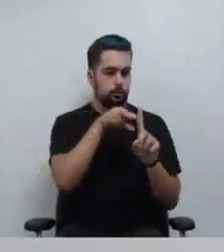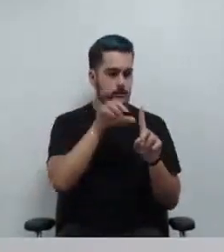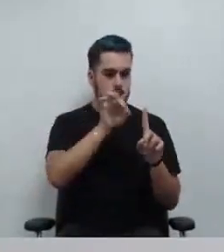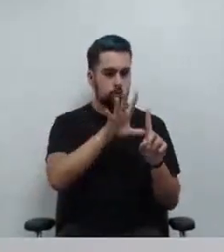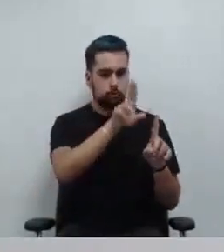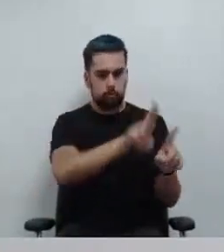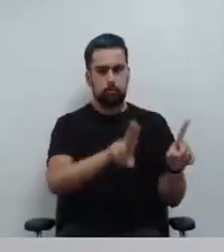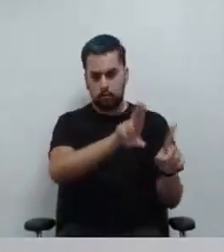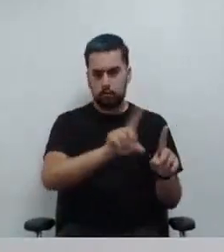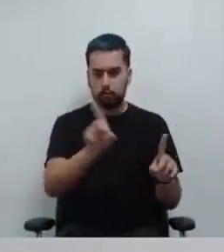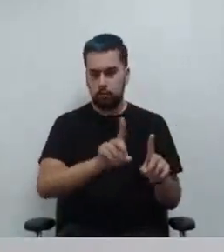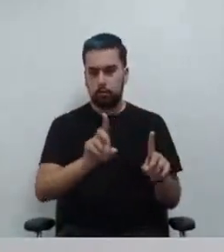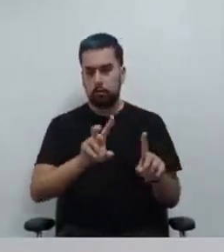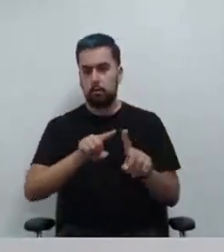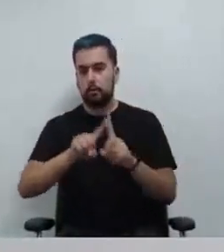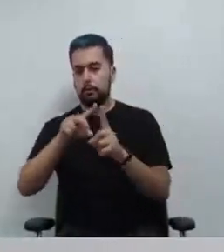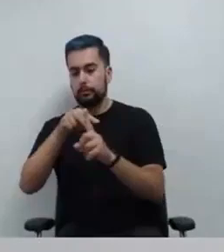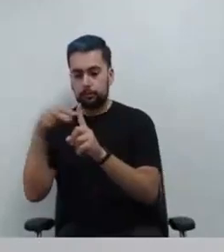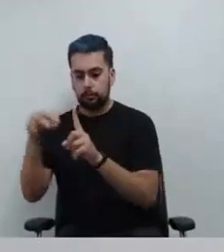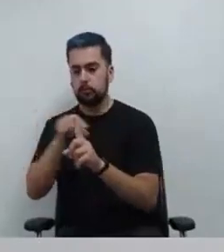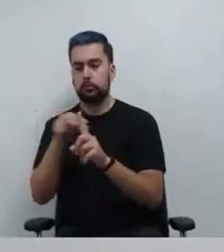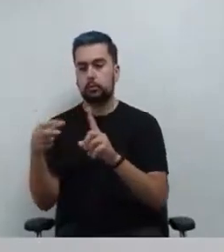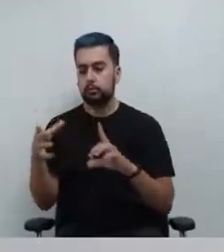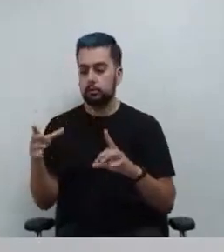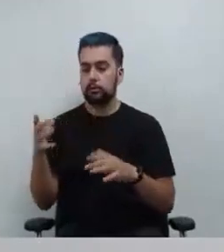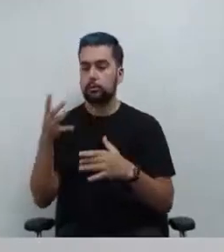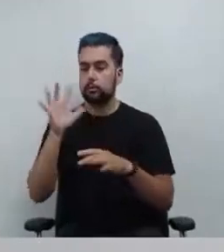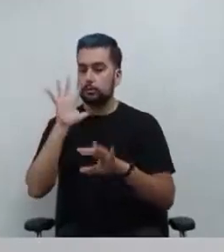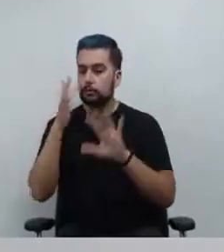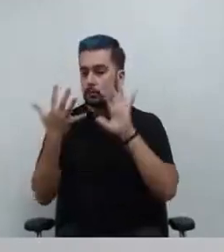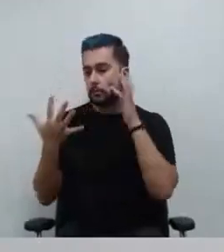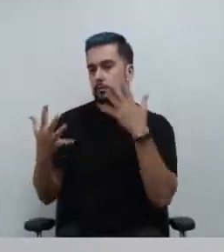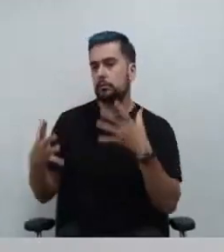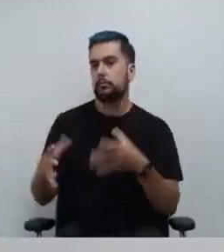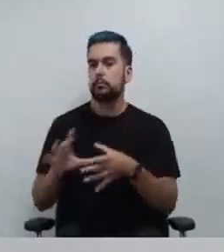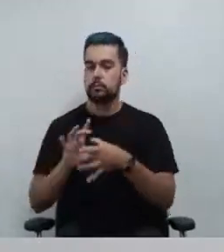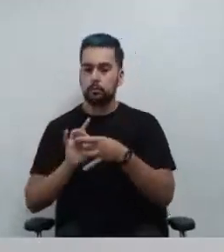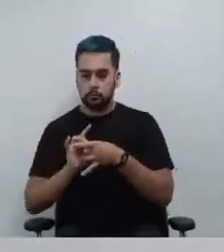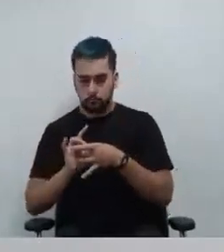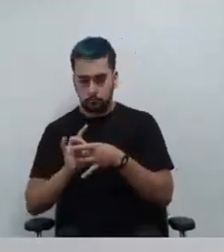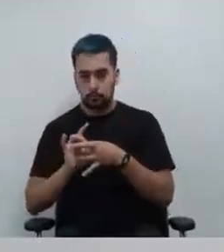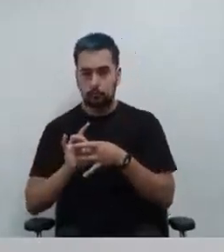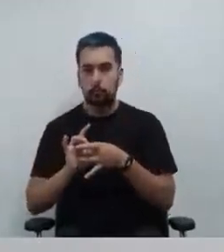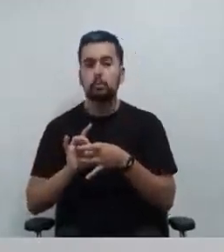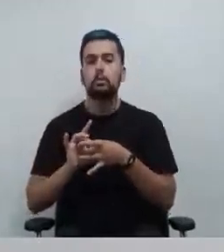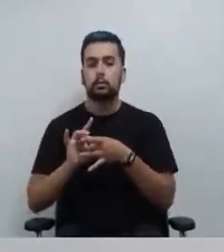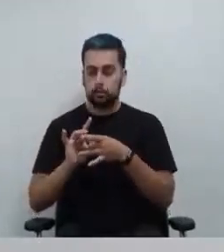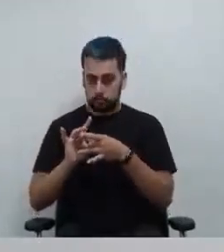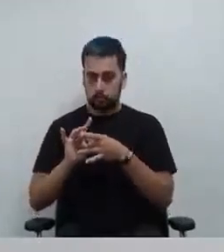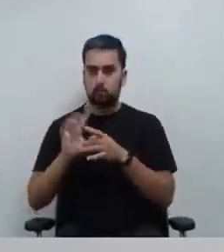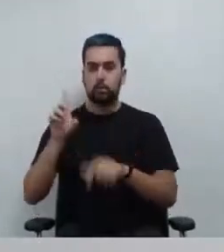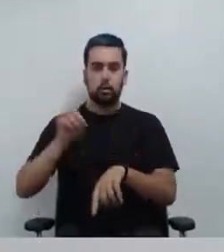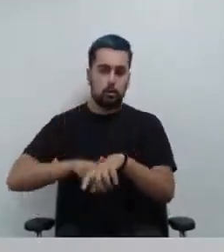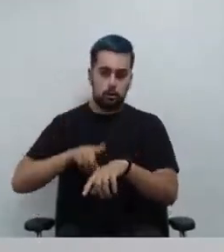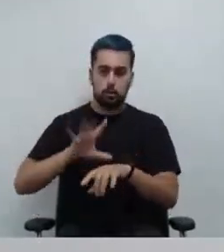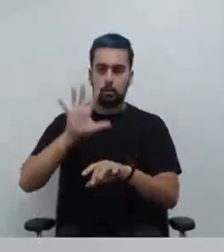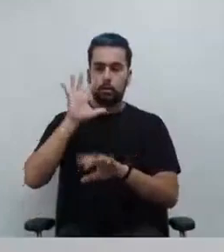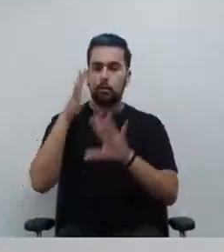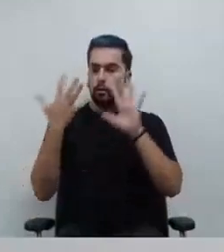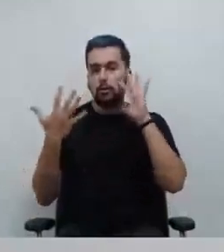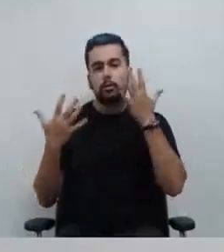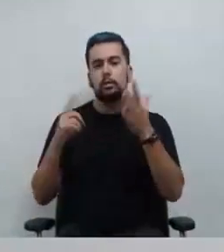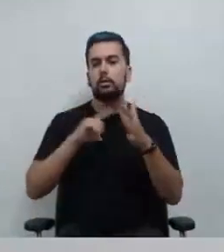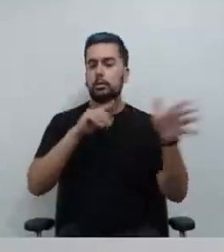usuário, complexo na perspectiva de envolver soluções imediatas, soluções que envolvem